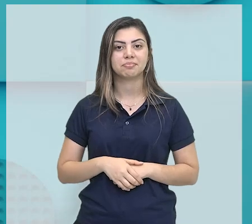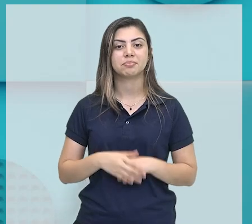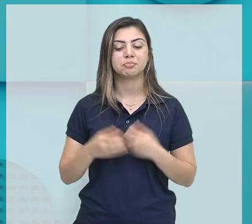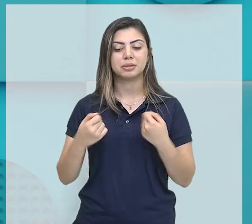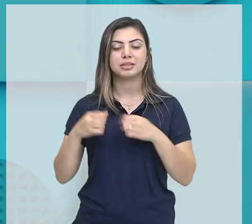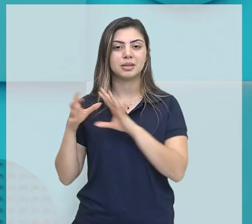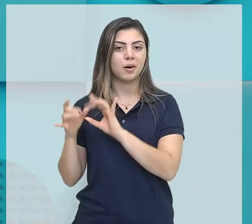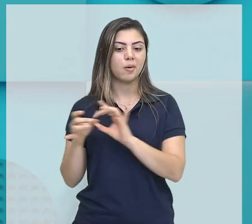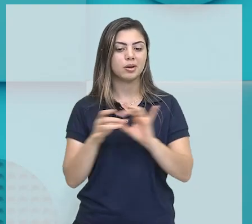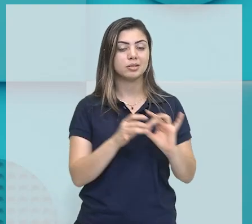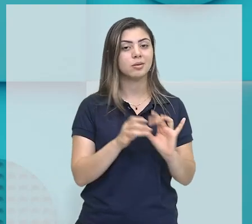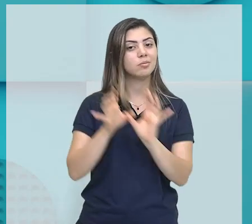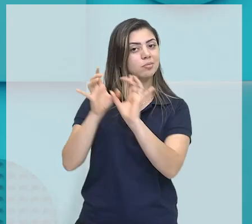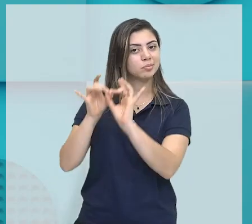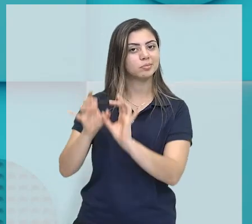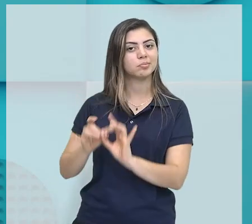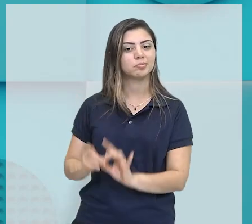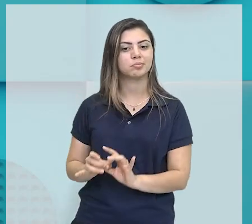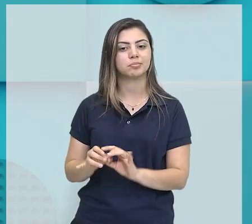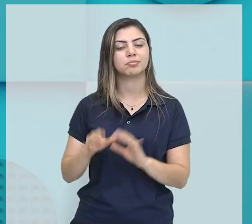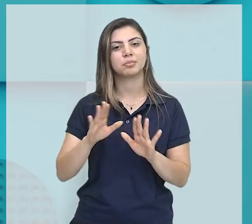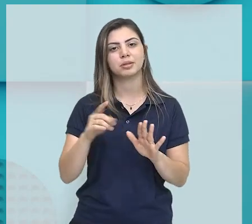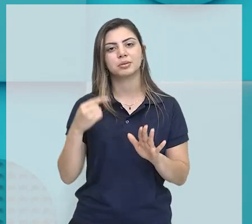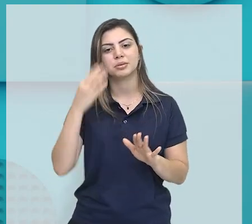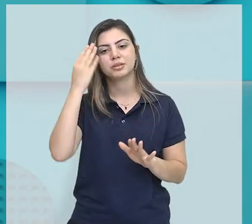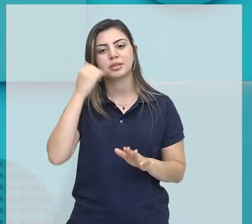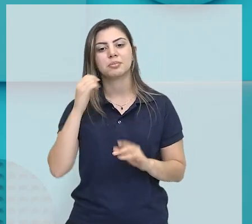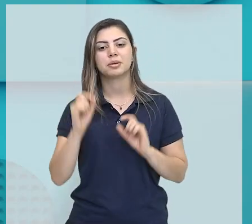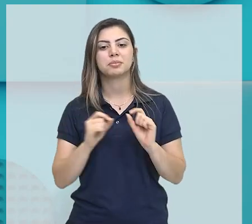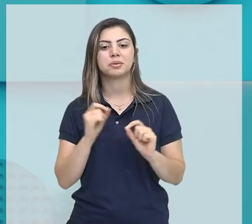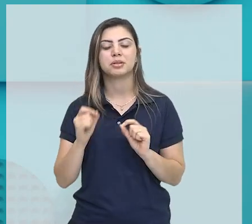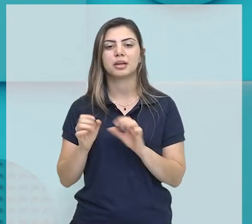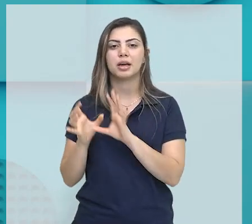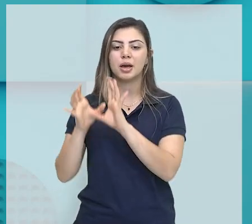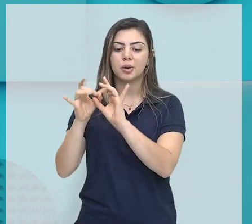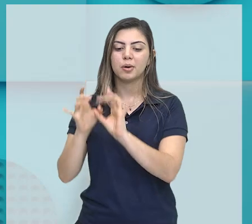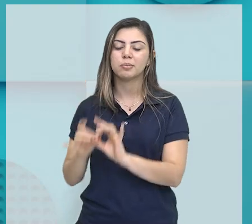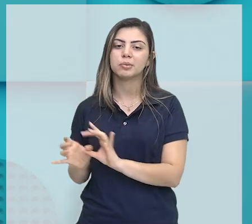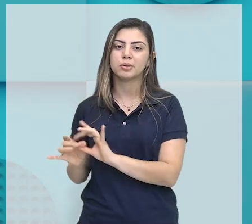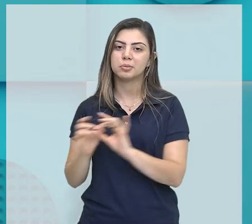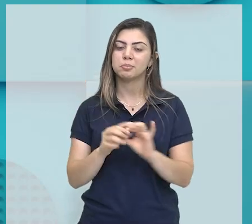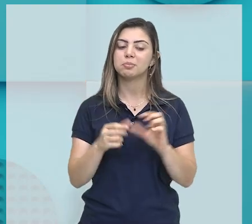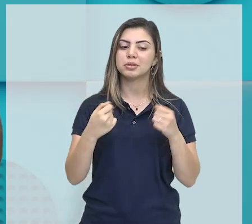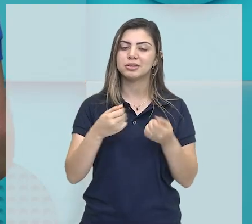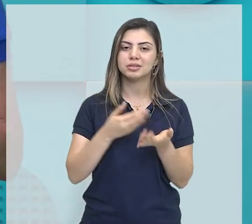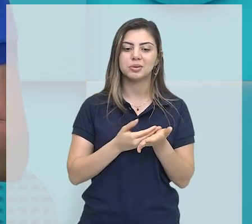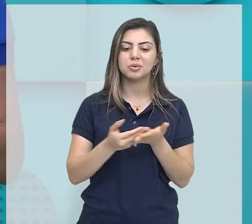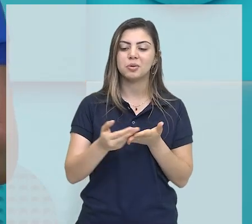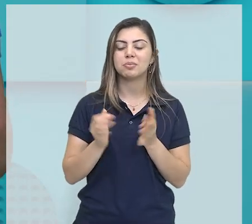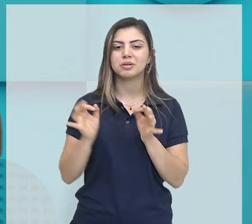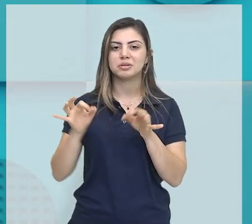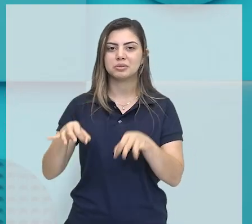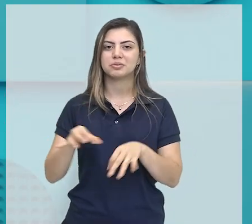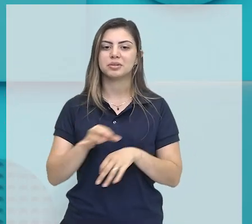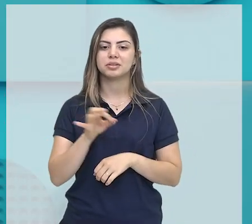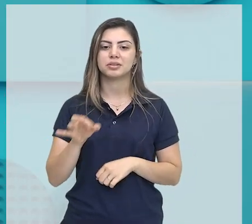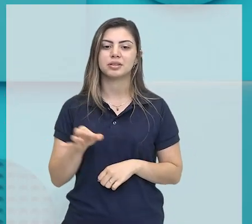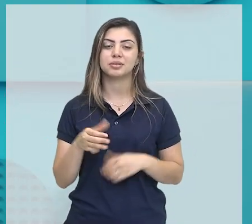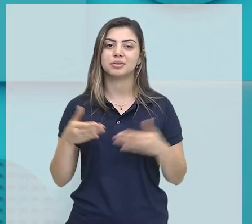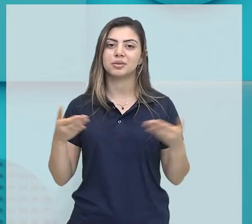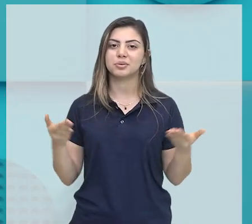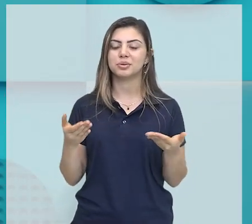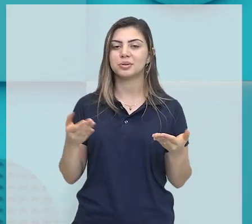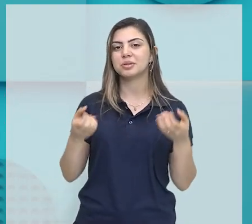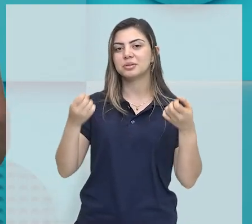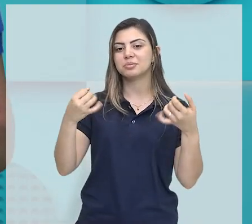coesão e coerência, né? Claro que a coesão e coerência ele deve vir do início ao fim. Então, nós falamos hoje